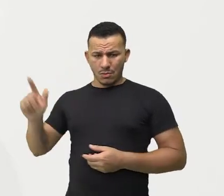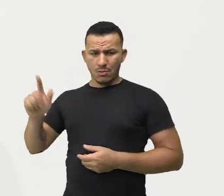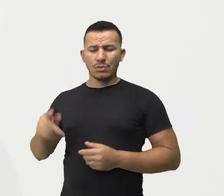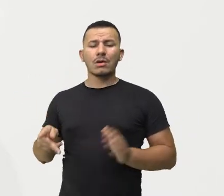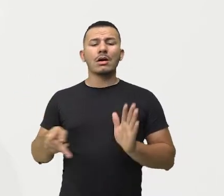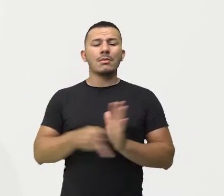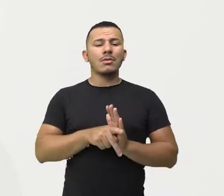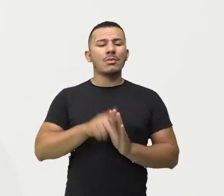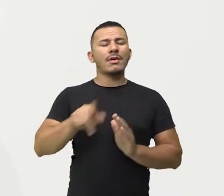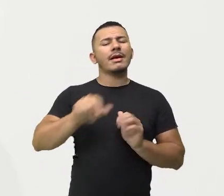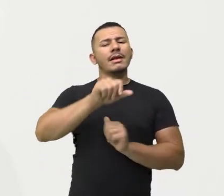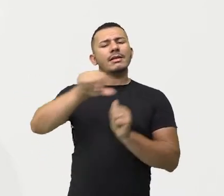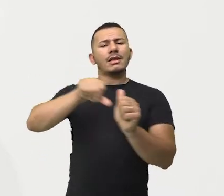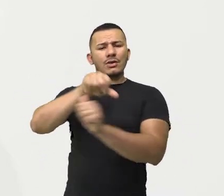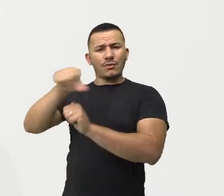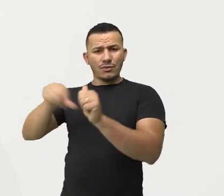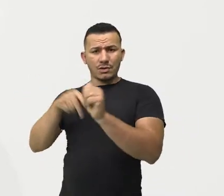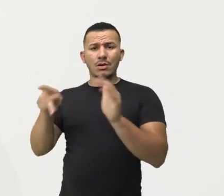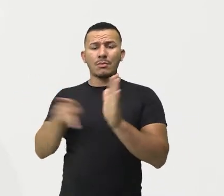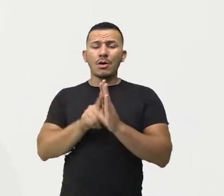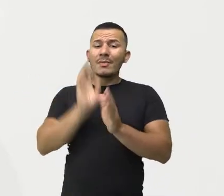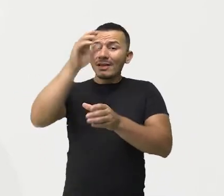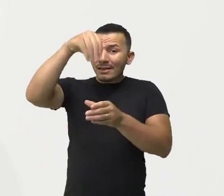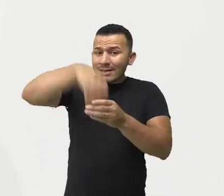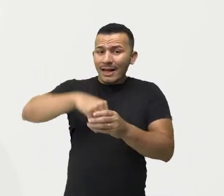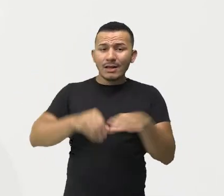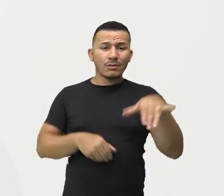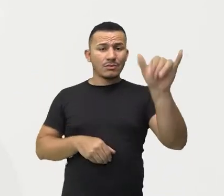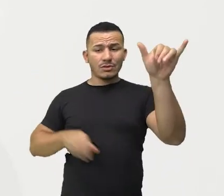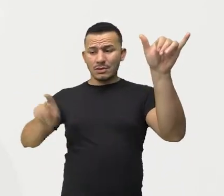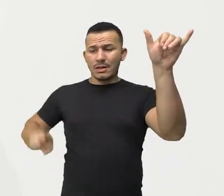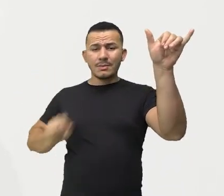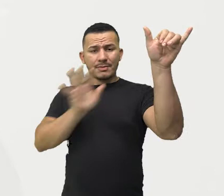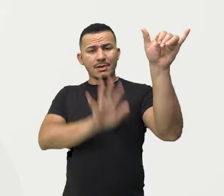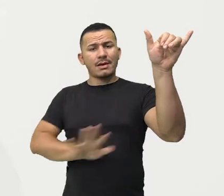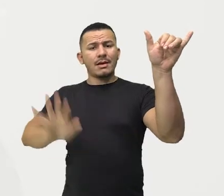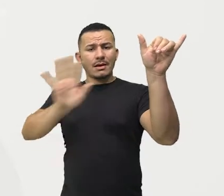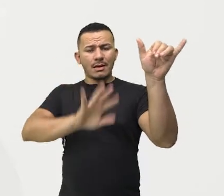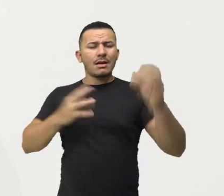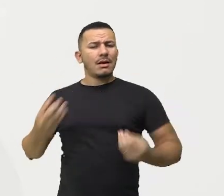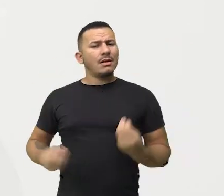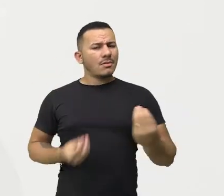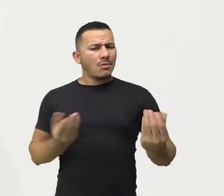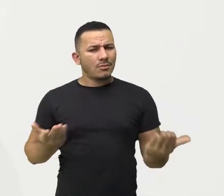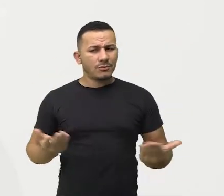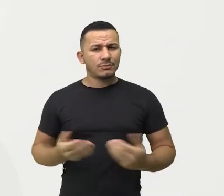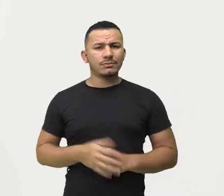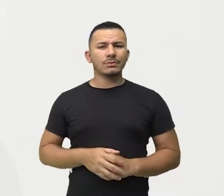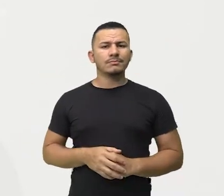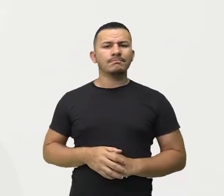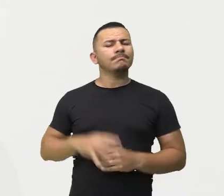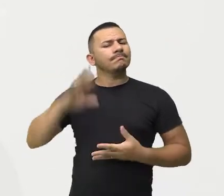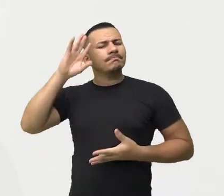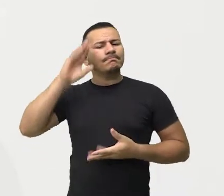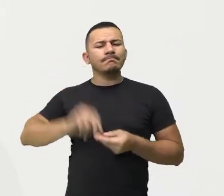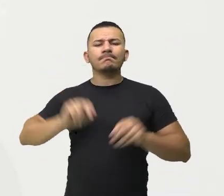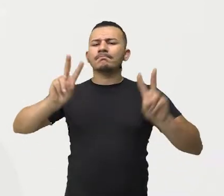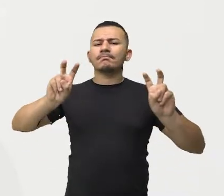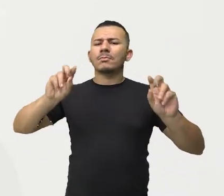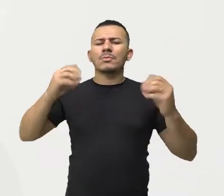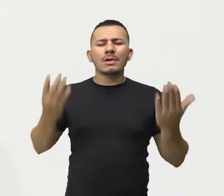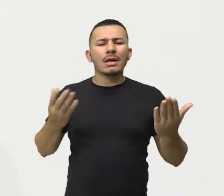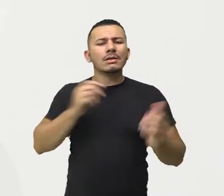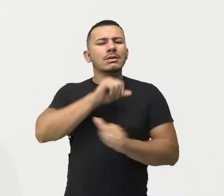das transformações no plano cartesiano, certo? Então, o que nós vamos fazer? Qual é a ideia que está por trás